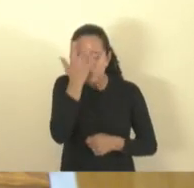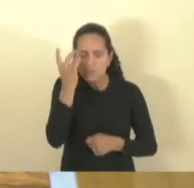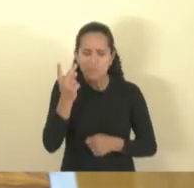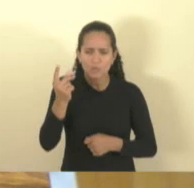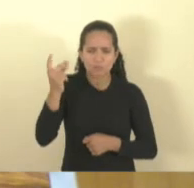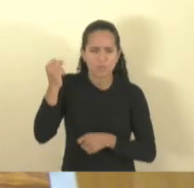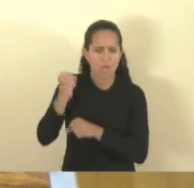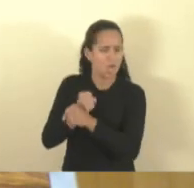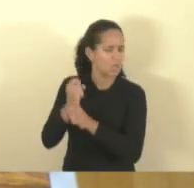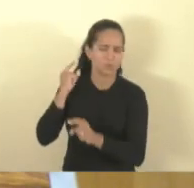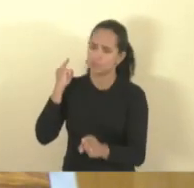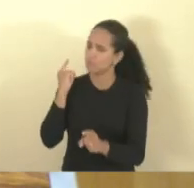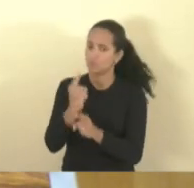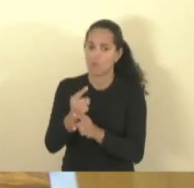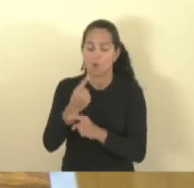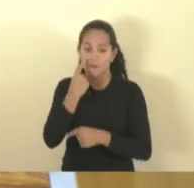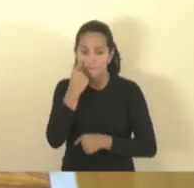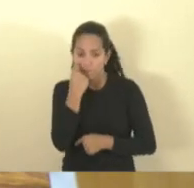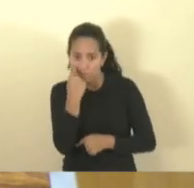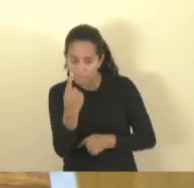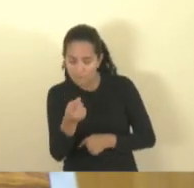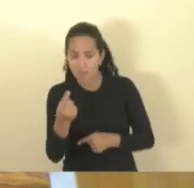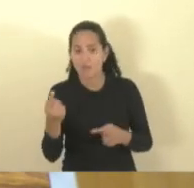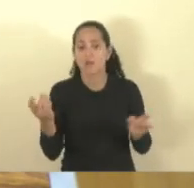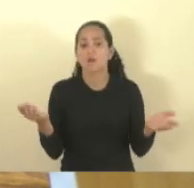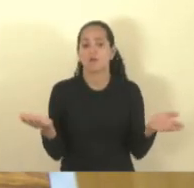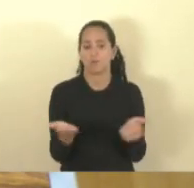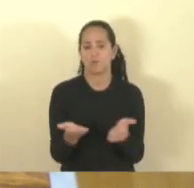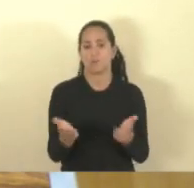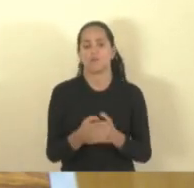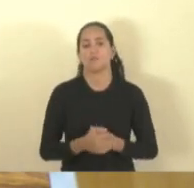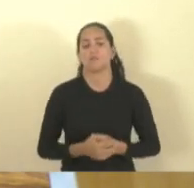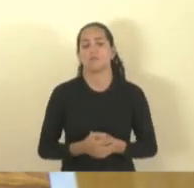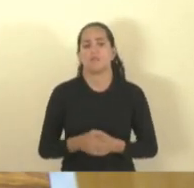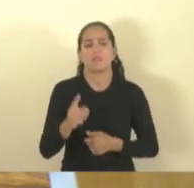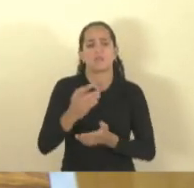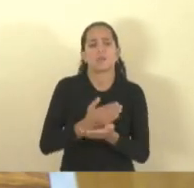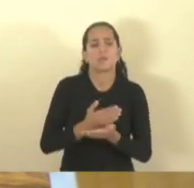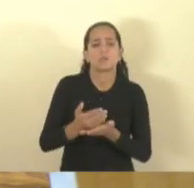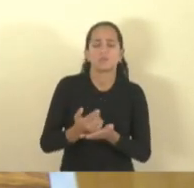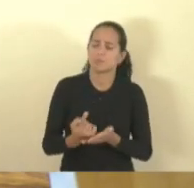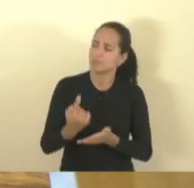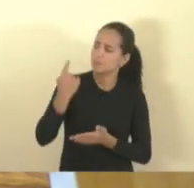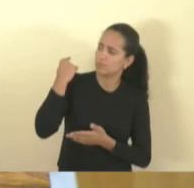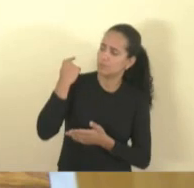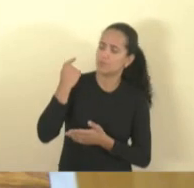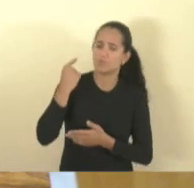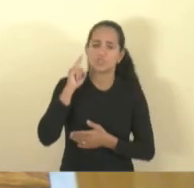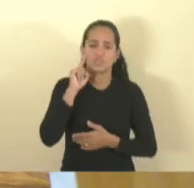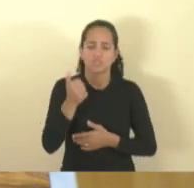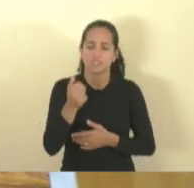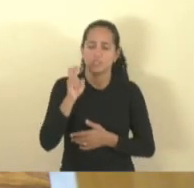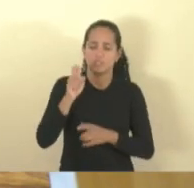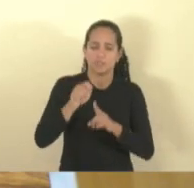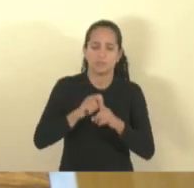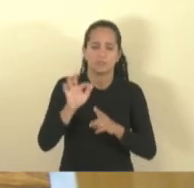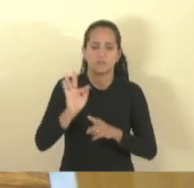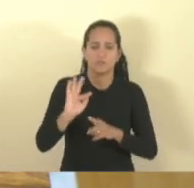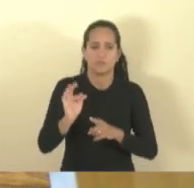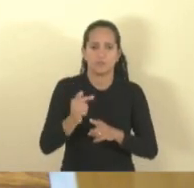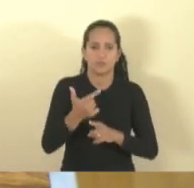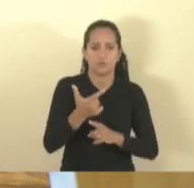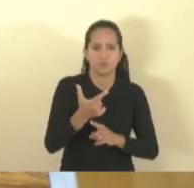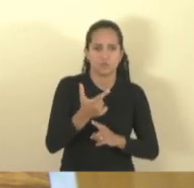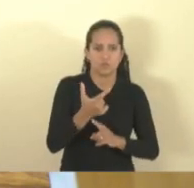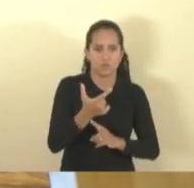colegas, é uma grande emoção para quem iniciou essa carreira lá em 2008, 15 de fevereiro de 2008, quando tomamos